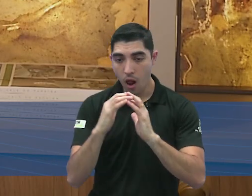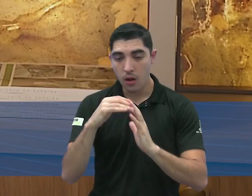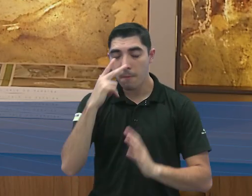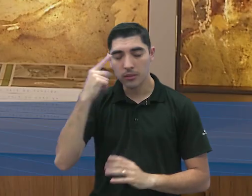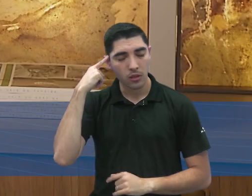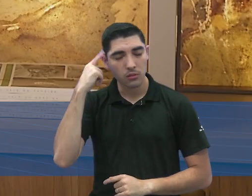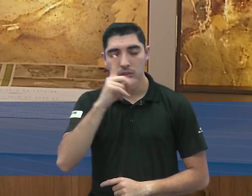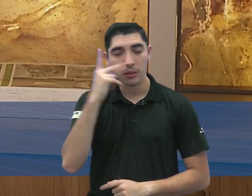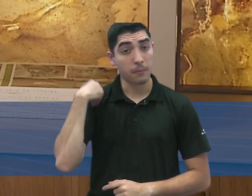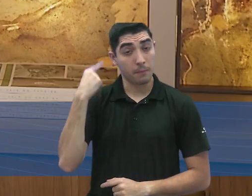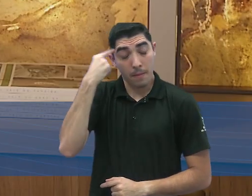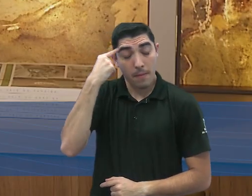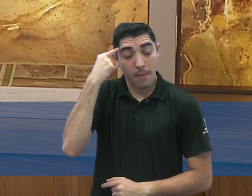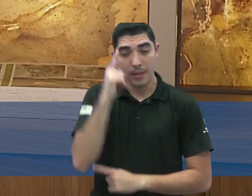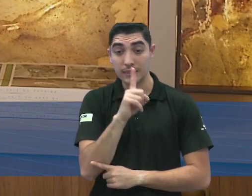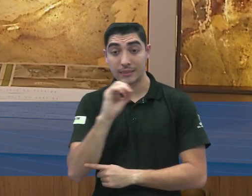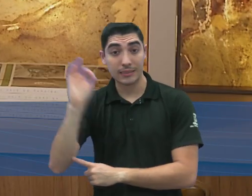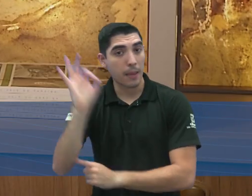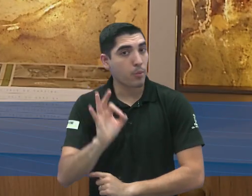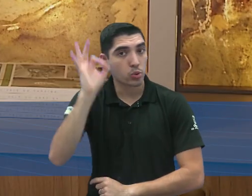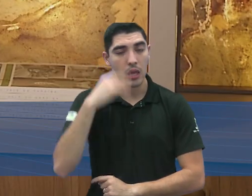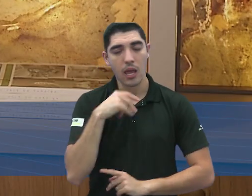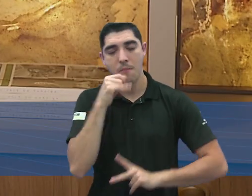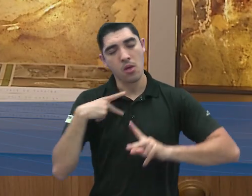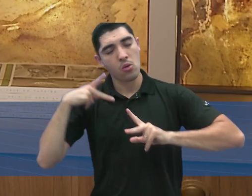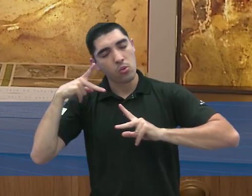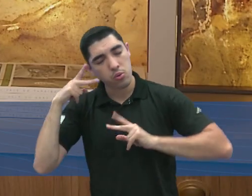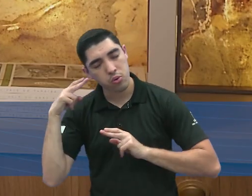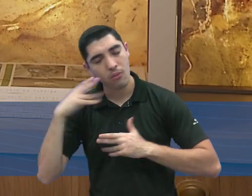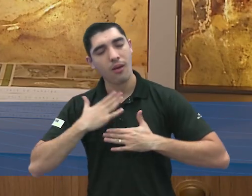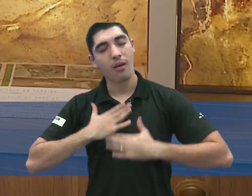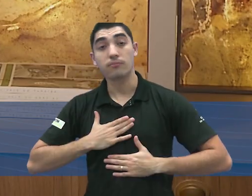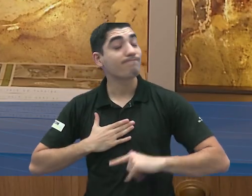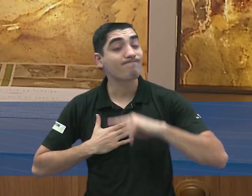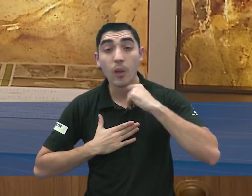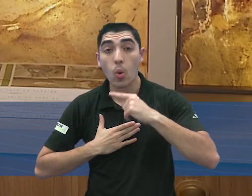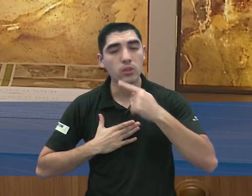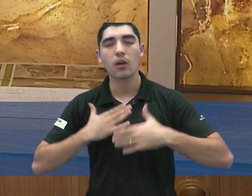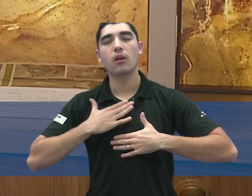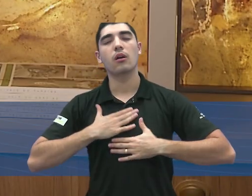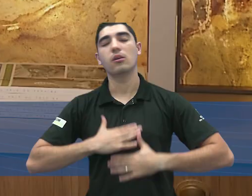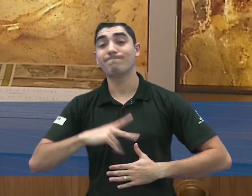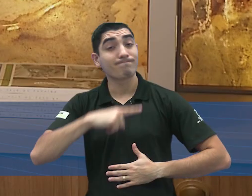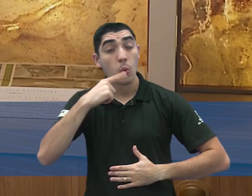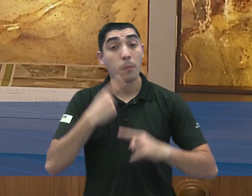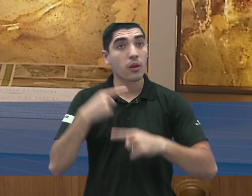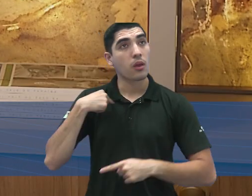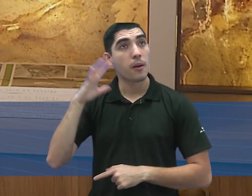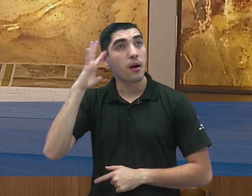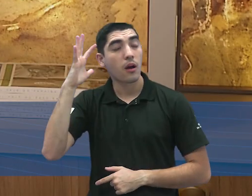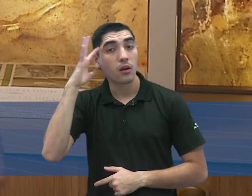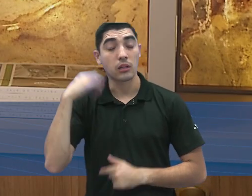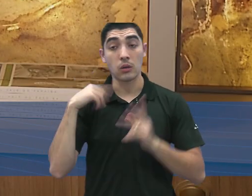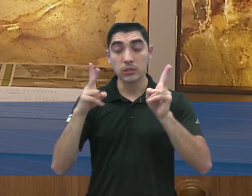ligada 100% do tempo. Sua cabeça, ela fica funcionando. Você deita para dormir e você não consegue relaxar. Porque a cabeça,